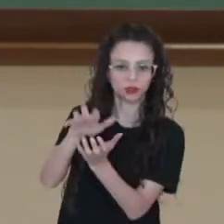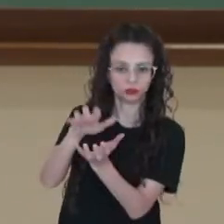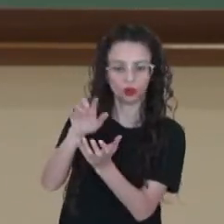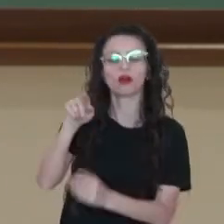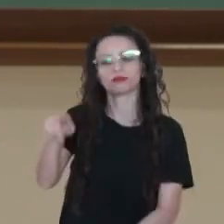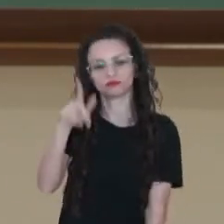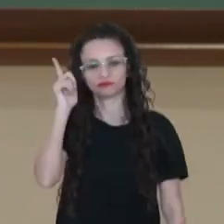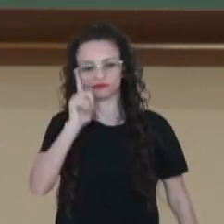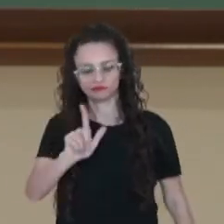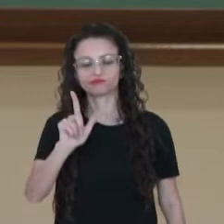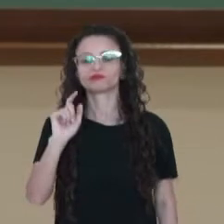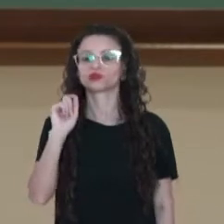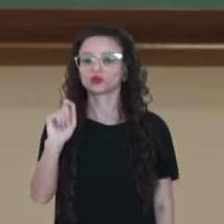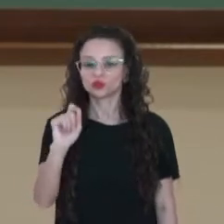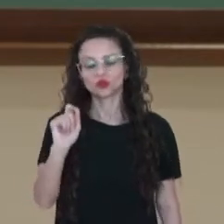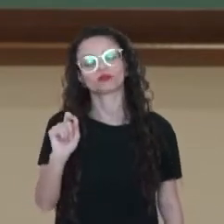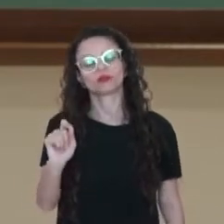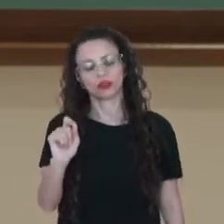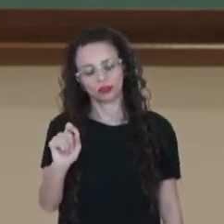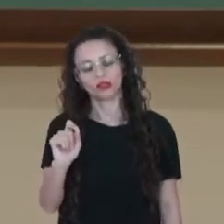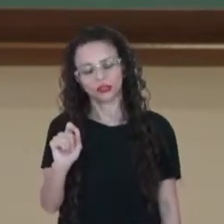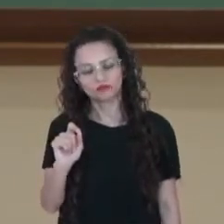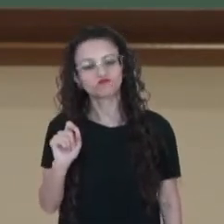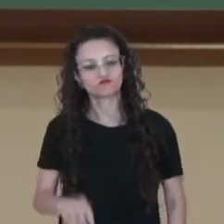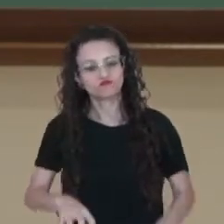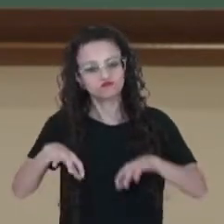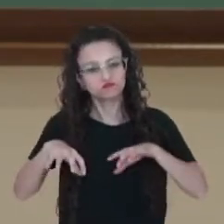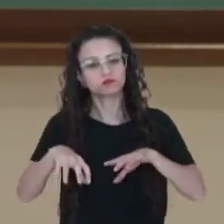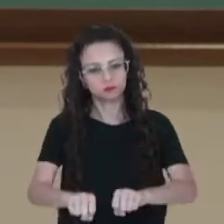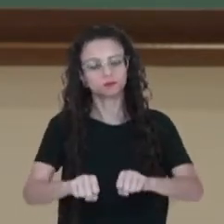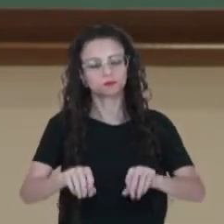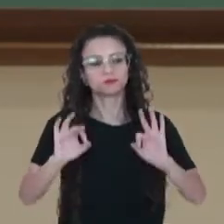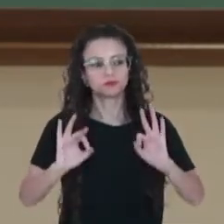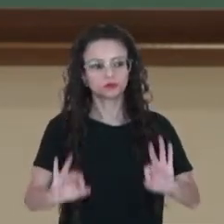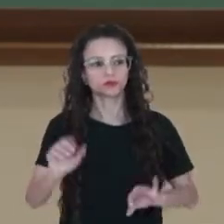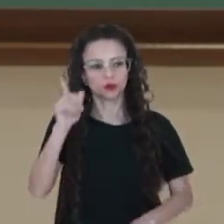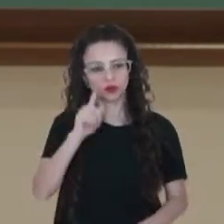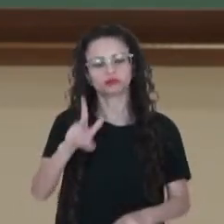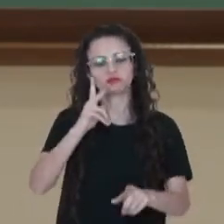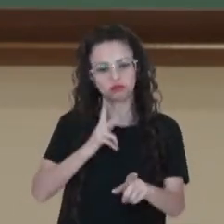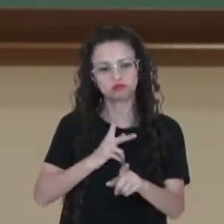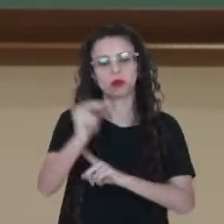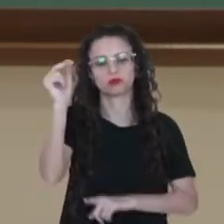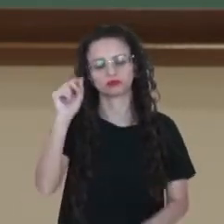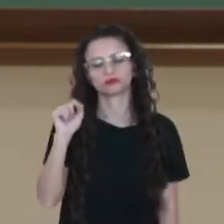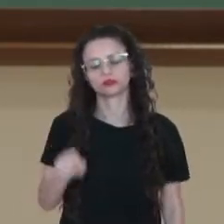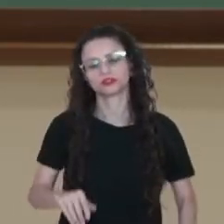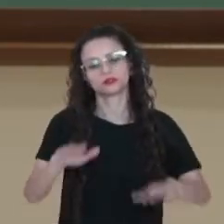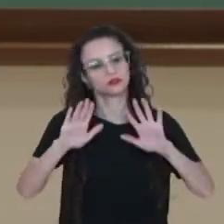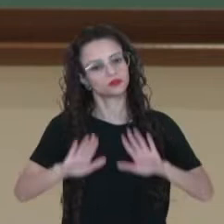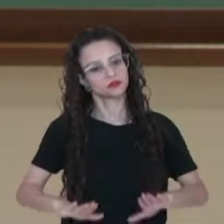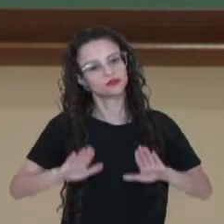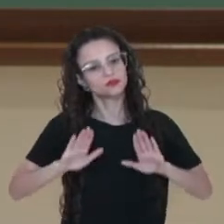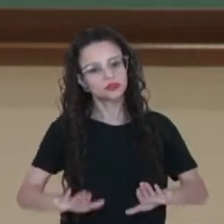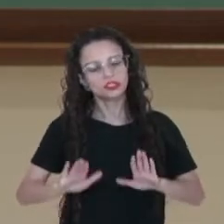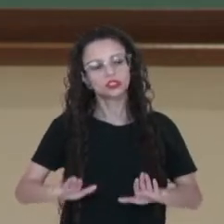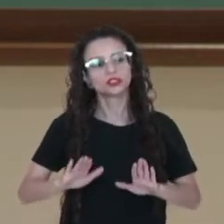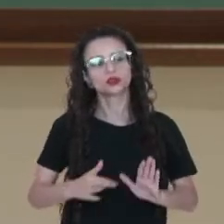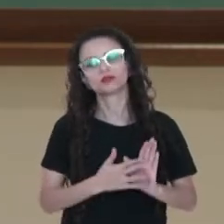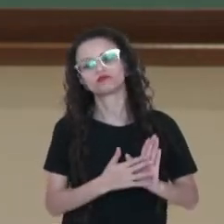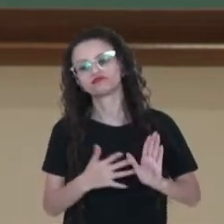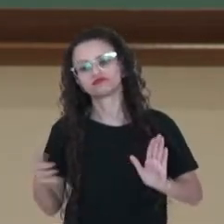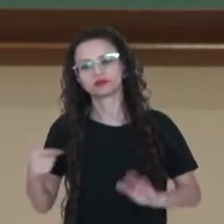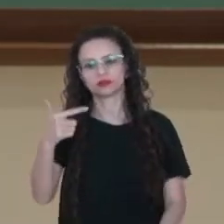conseguem estabelecer, né? Conseguem se estabelecer, conseguem vencer nessa invasão e ficam ali durante